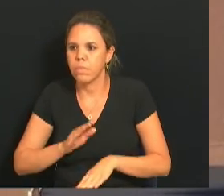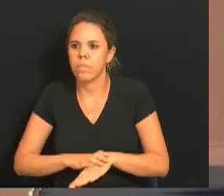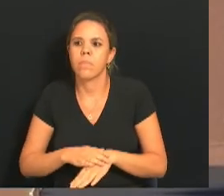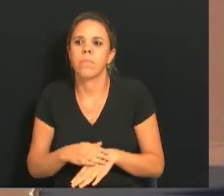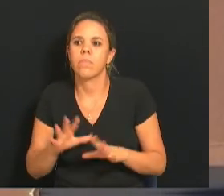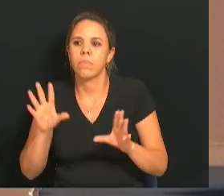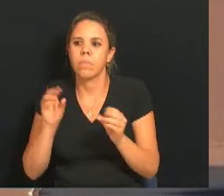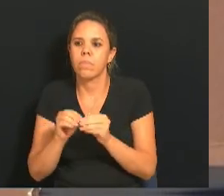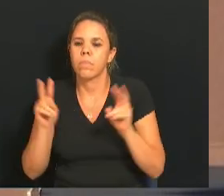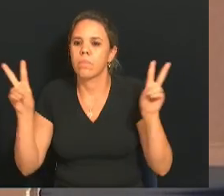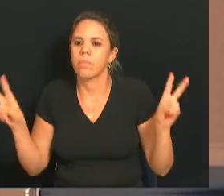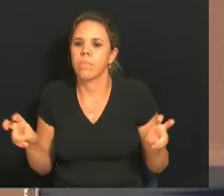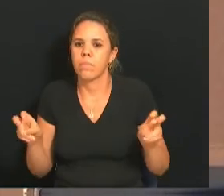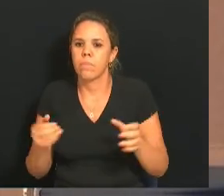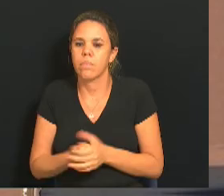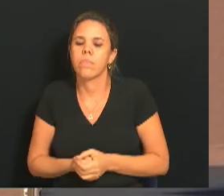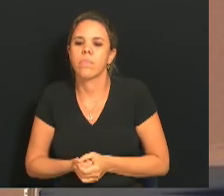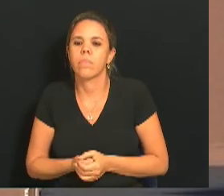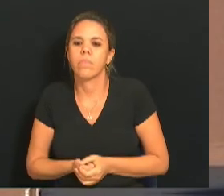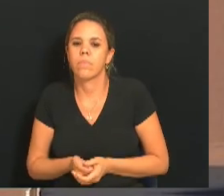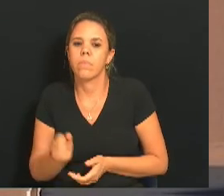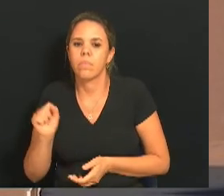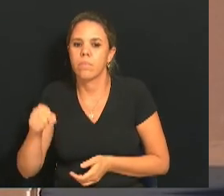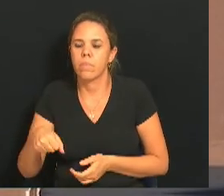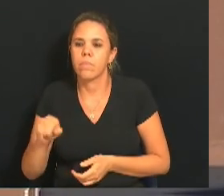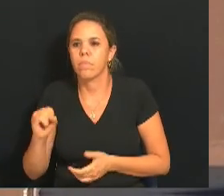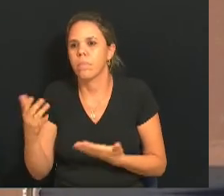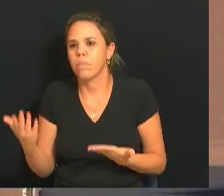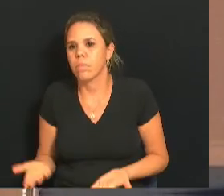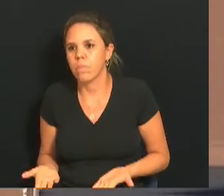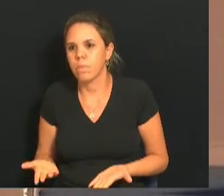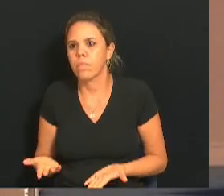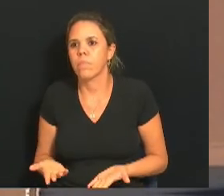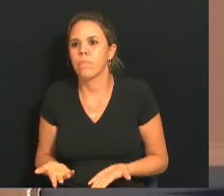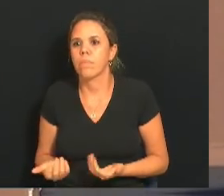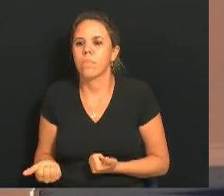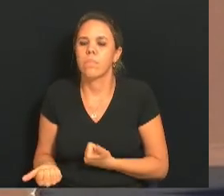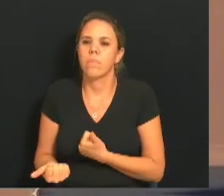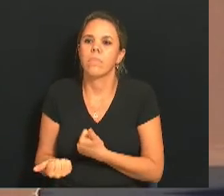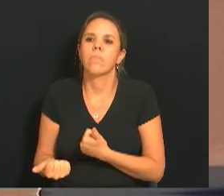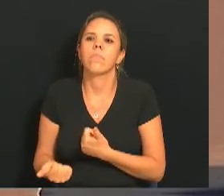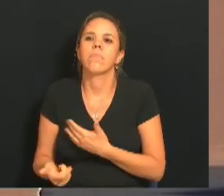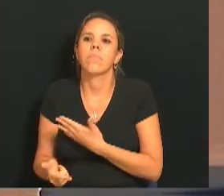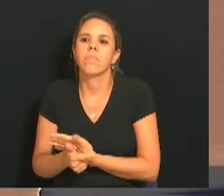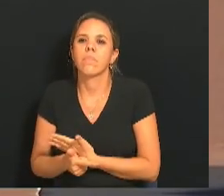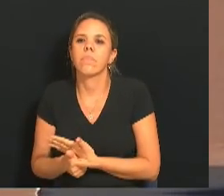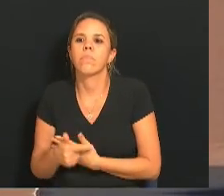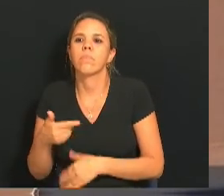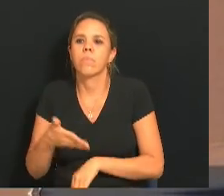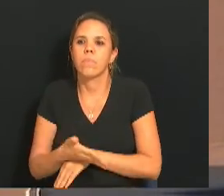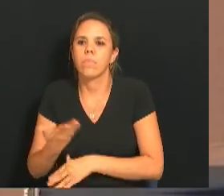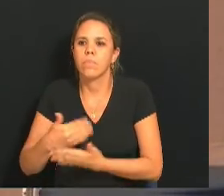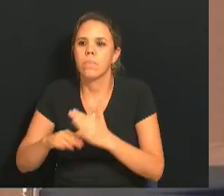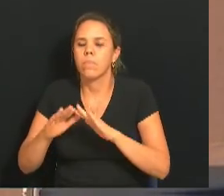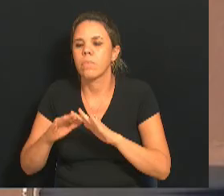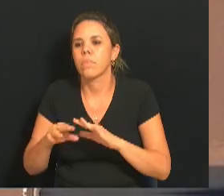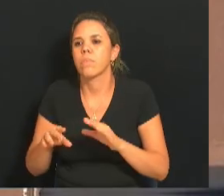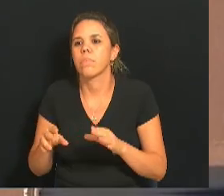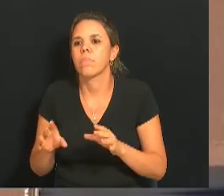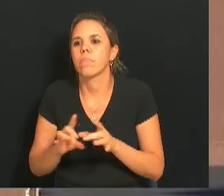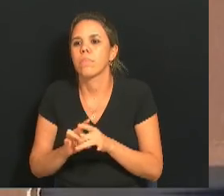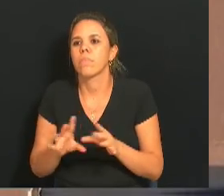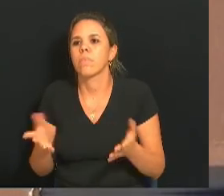entre aspas, né? Mas sim seres ativos das suas funções como parte integrante e construtora de uma escola plural democrática.